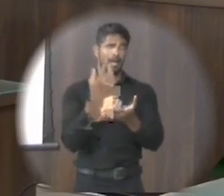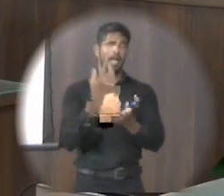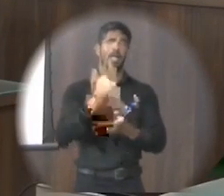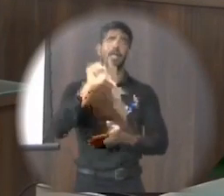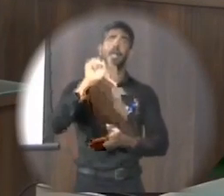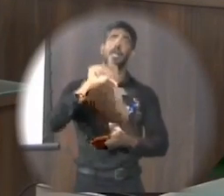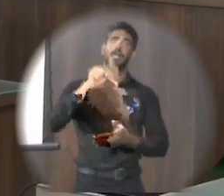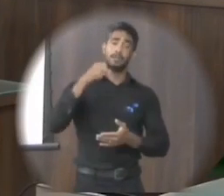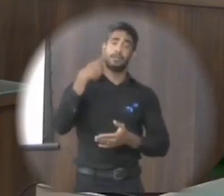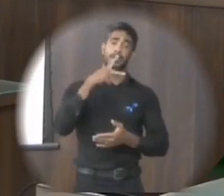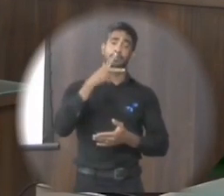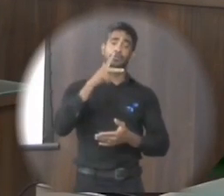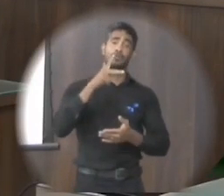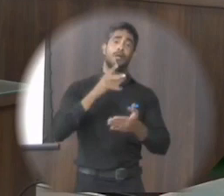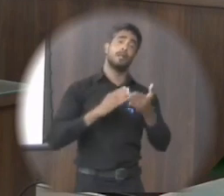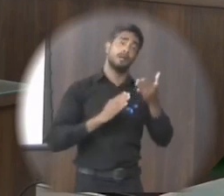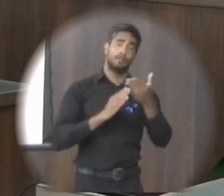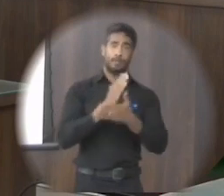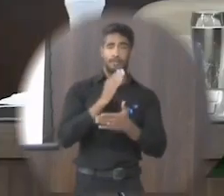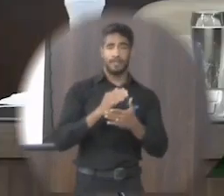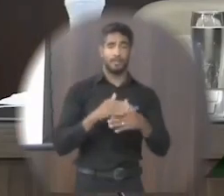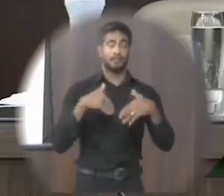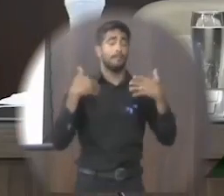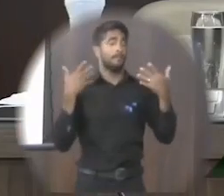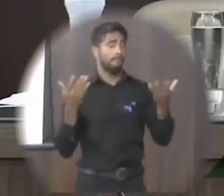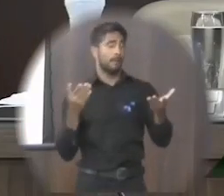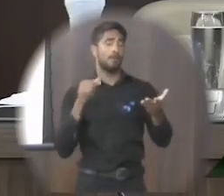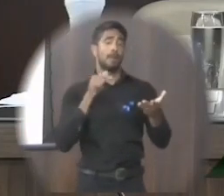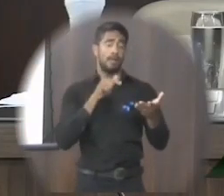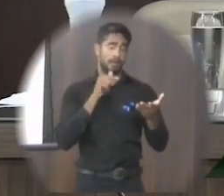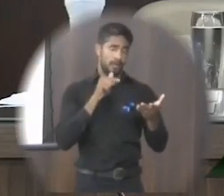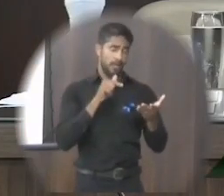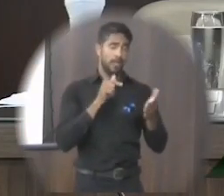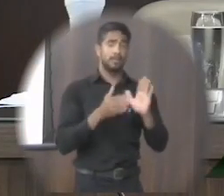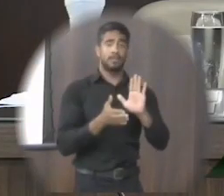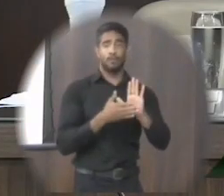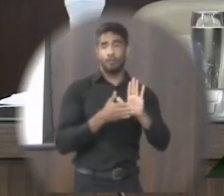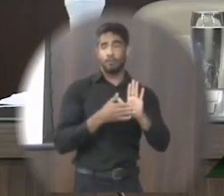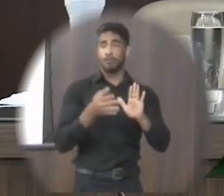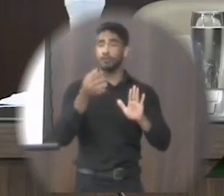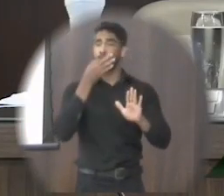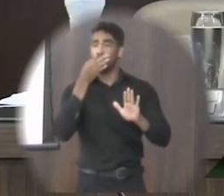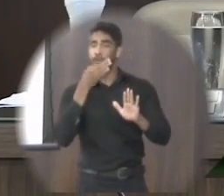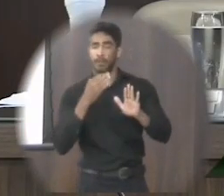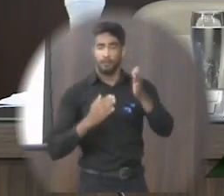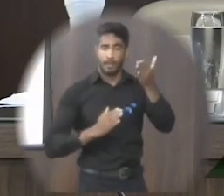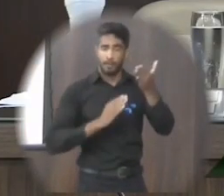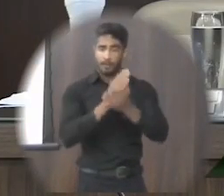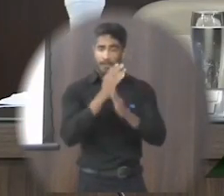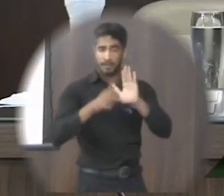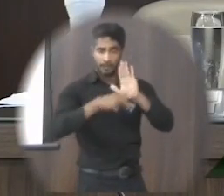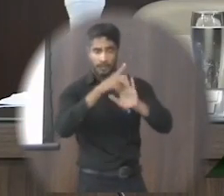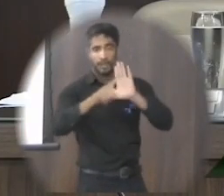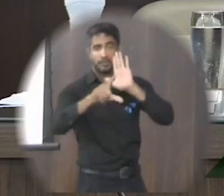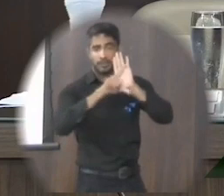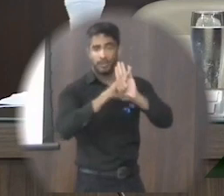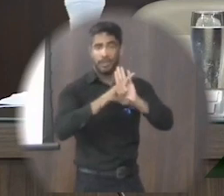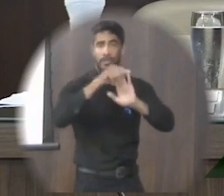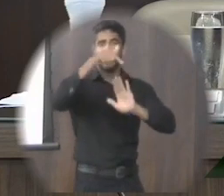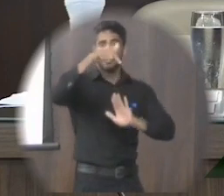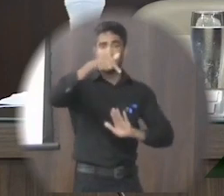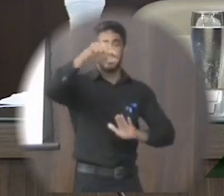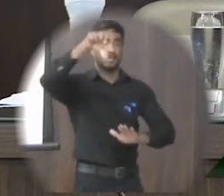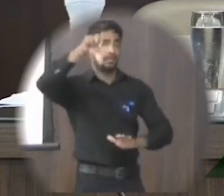à sua aprovação. Conclusão: em face do exposto, opinamos pela aprovação do projeto de lei